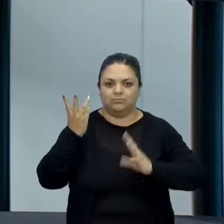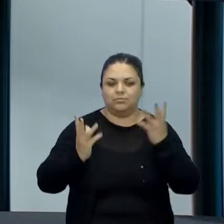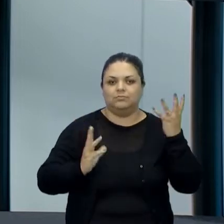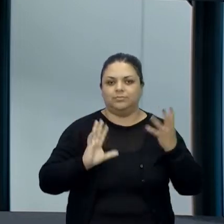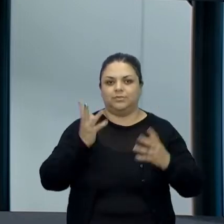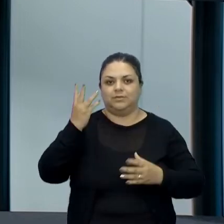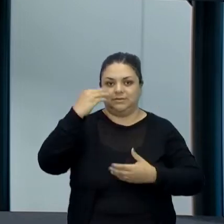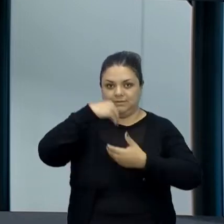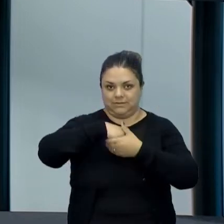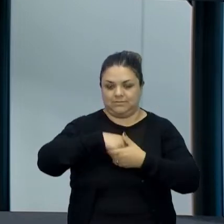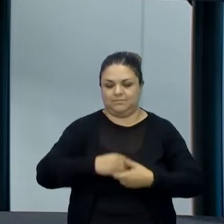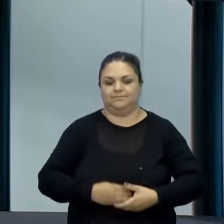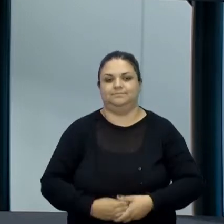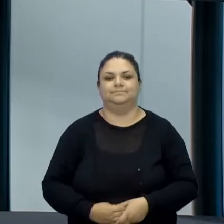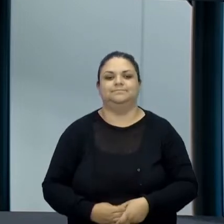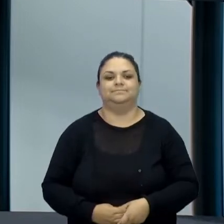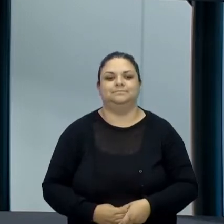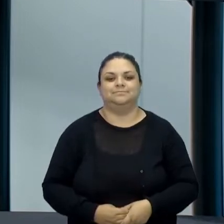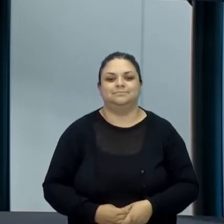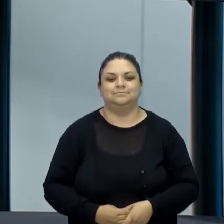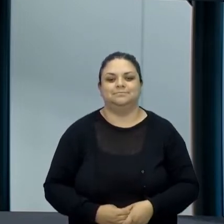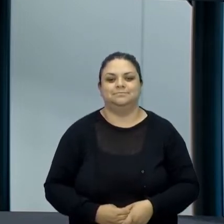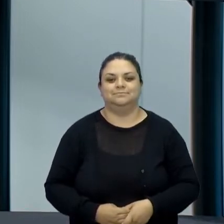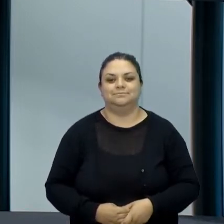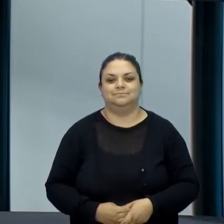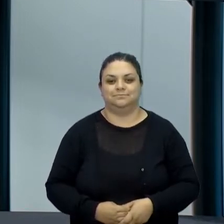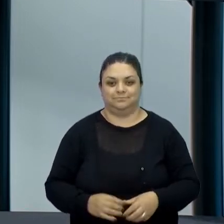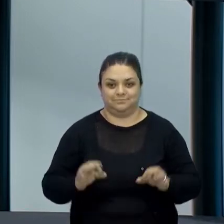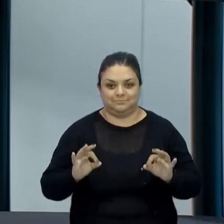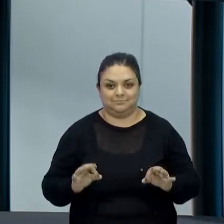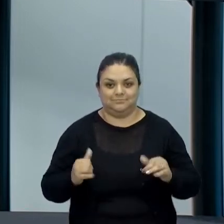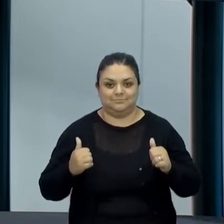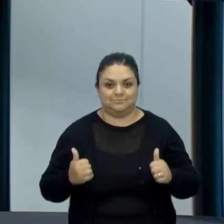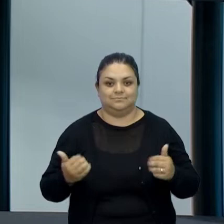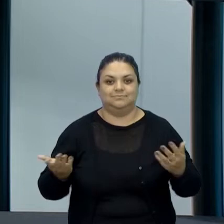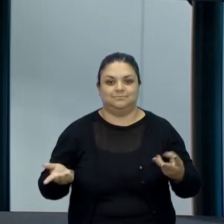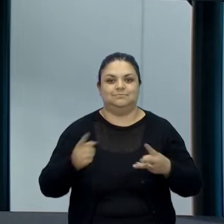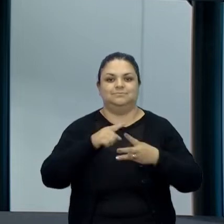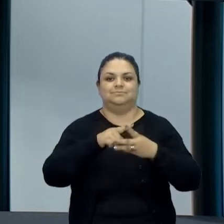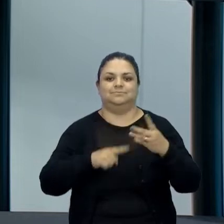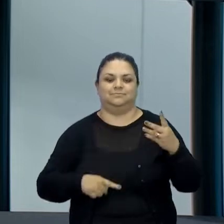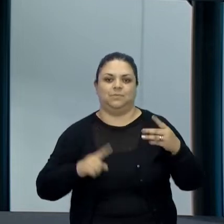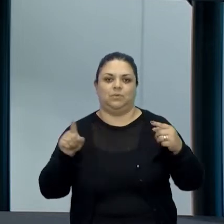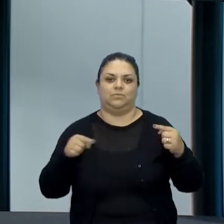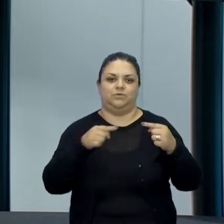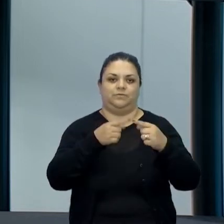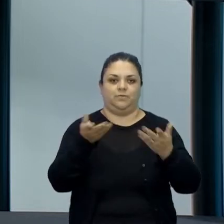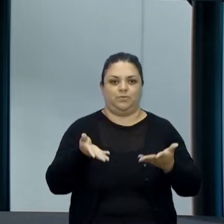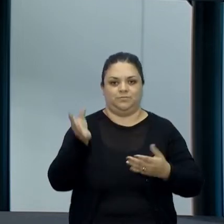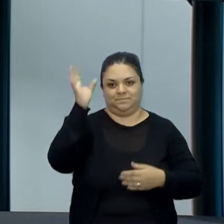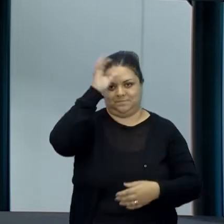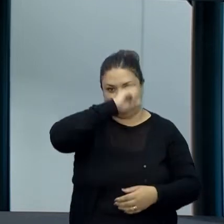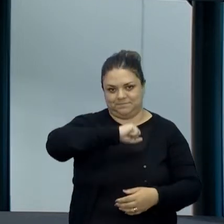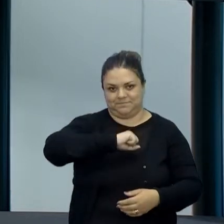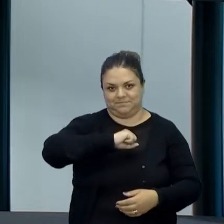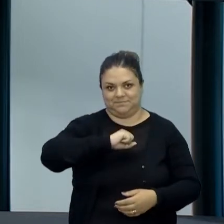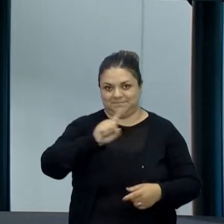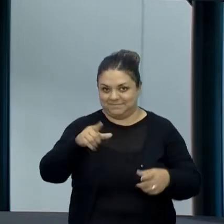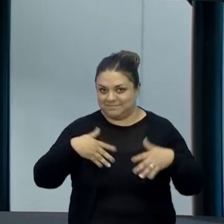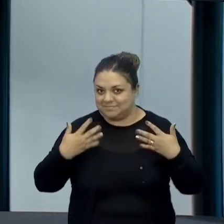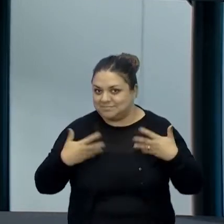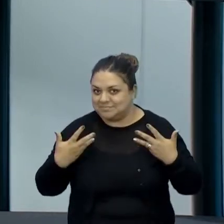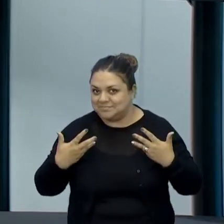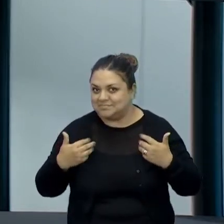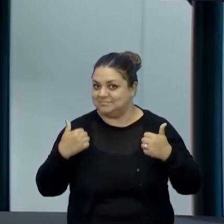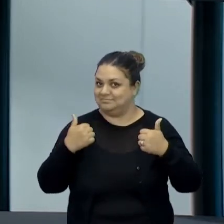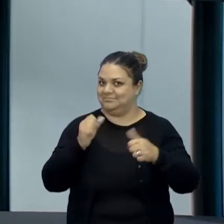envolvidas nisso, tá certo? Bom, então esses são os nossos objetivos para a nossa aula de hoje. Você está empolgado? Eu